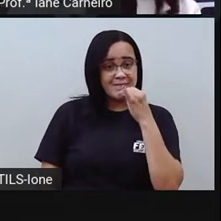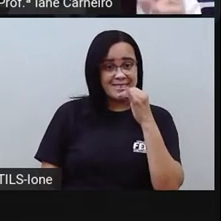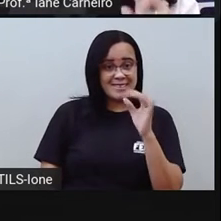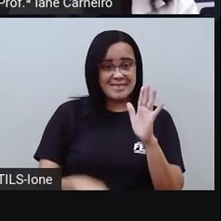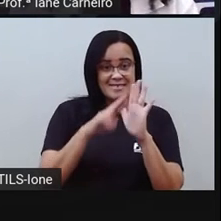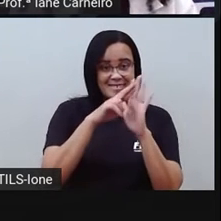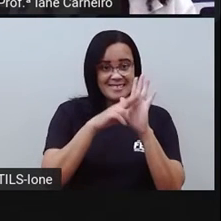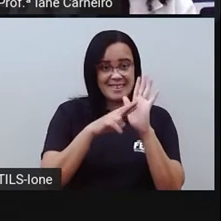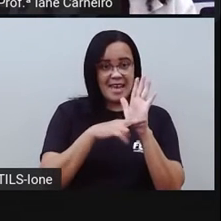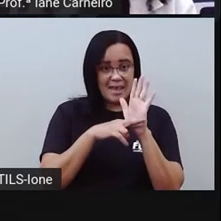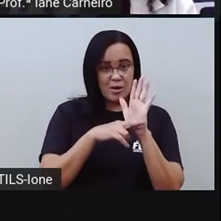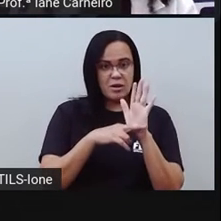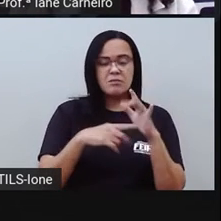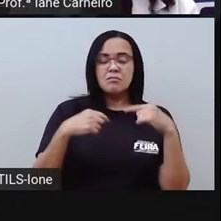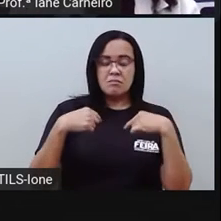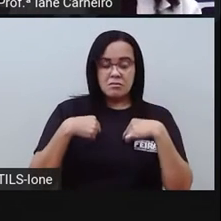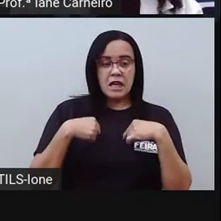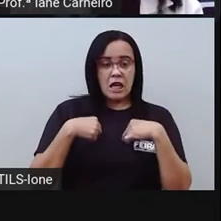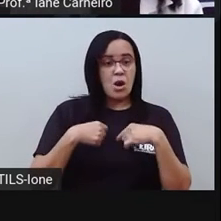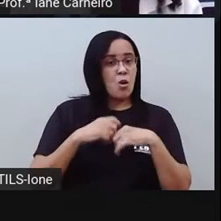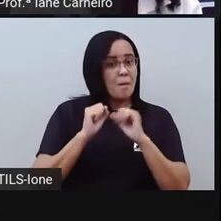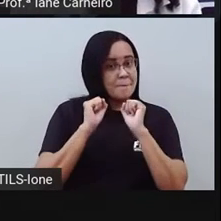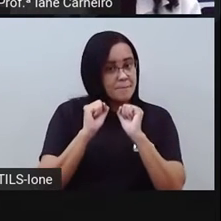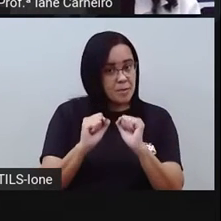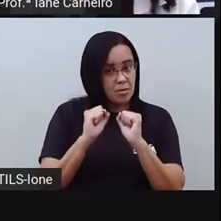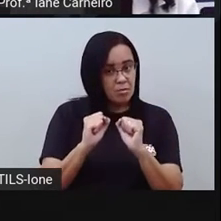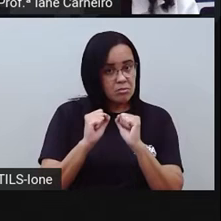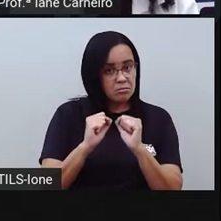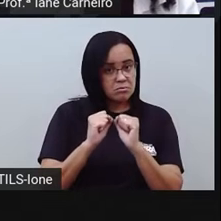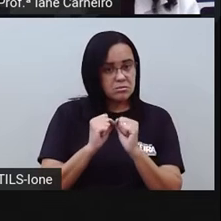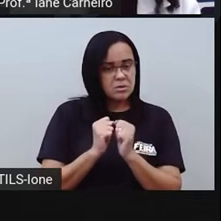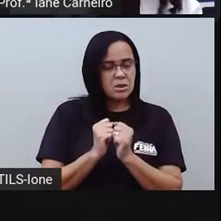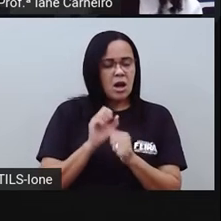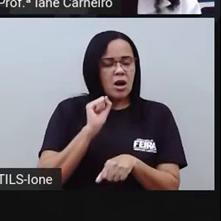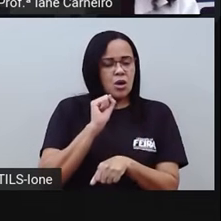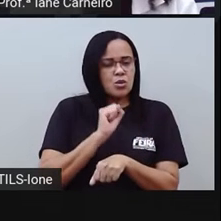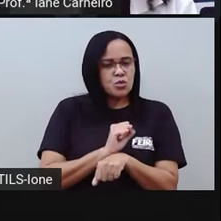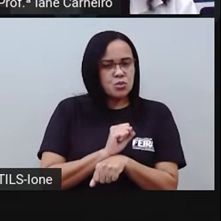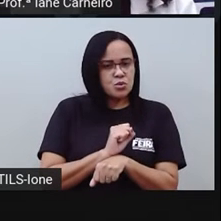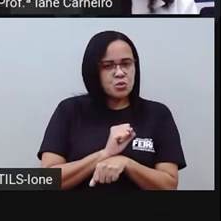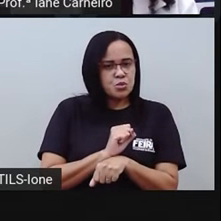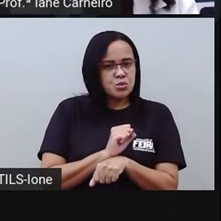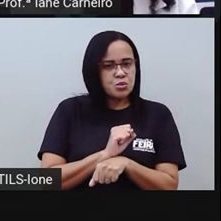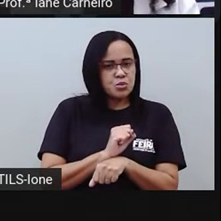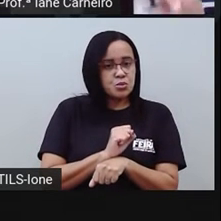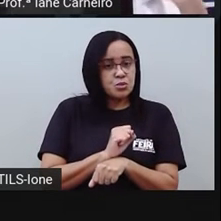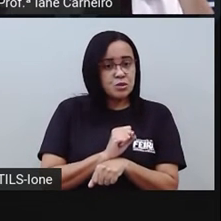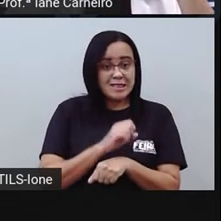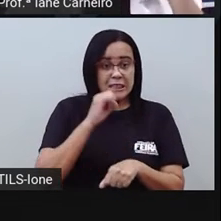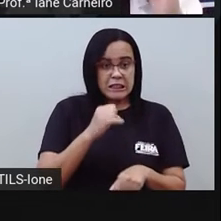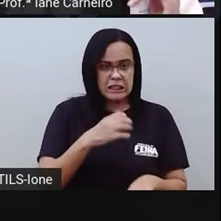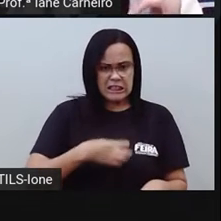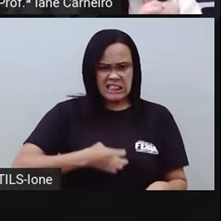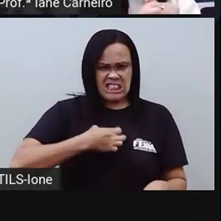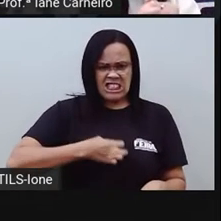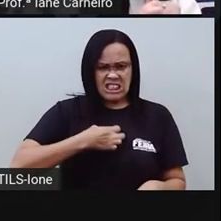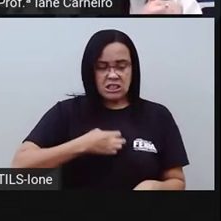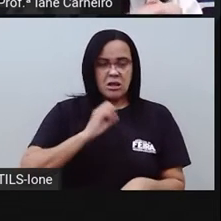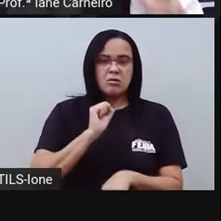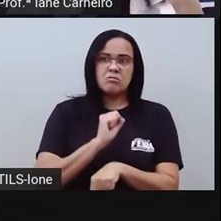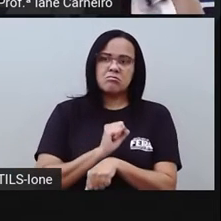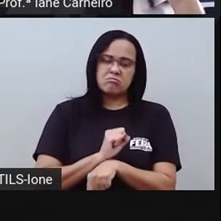pausa quando estou zangado. Então, se você está na escola, na sua sala, ficou chateado por algum motivo, faz uma